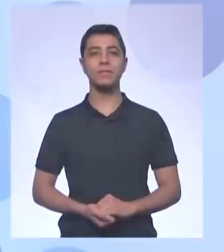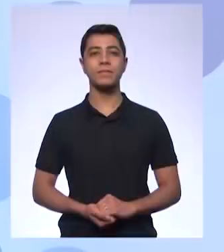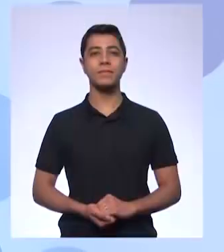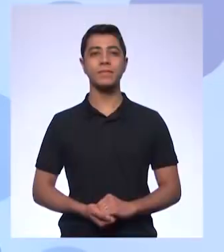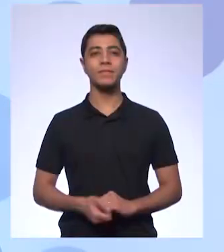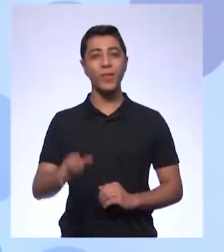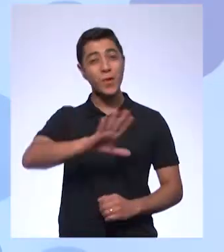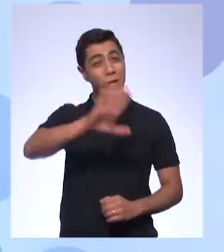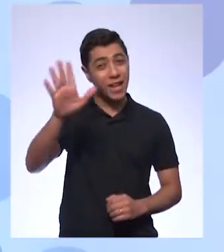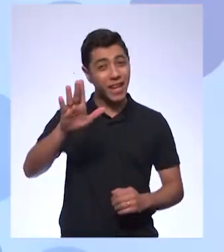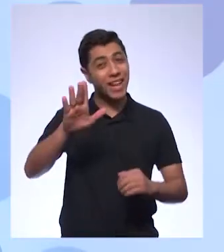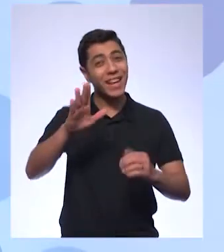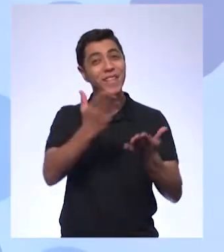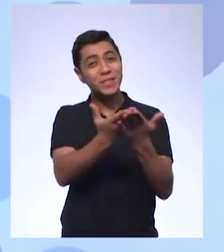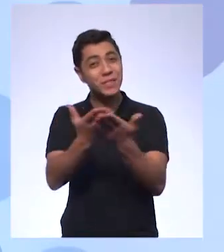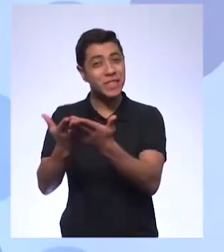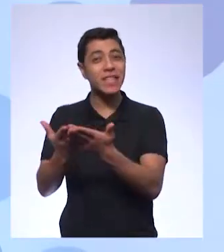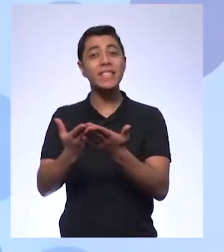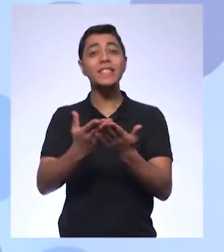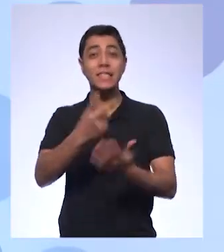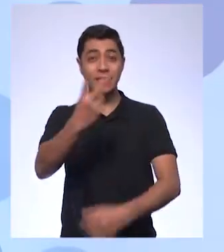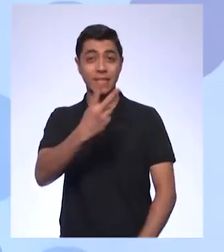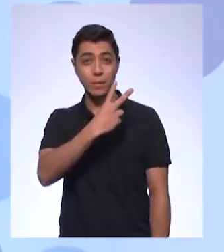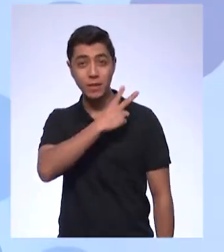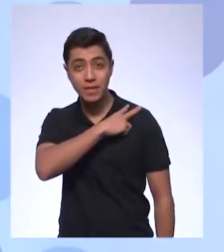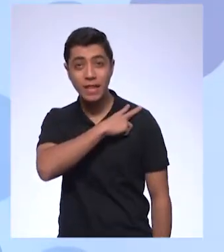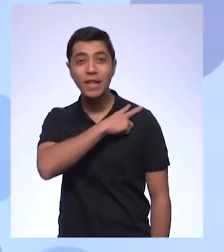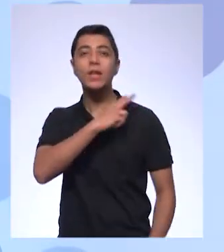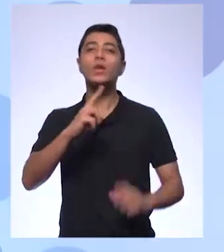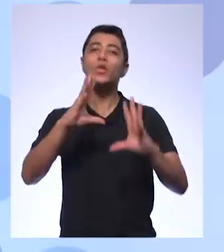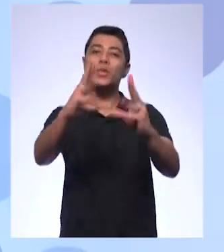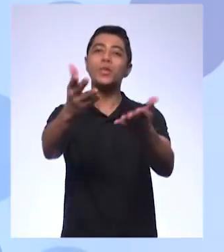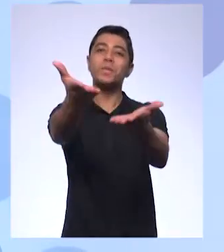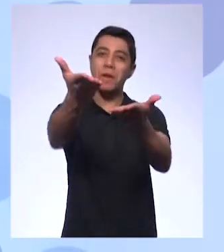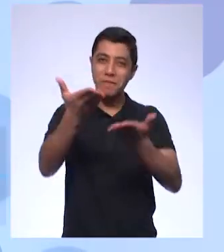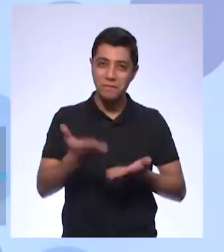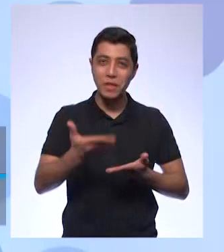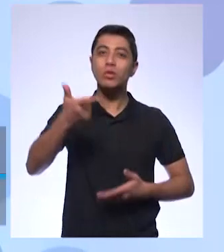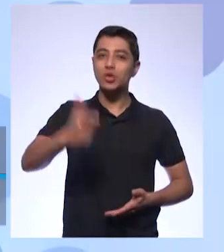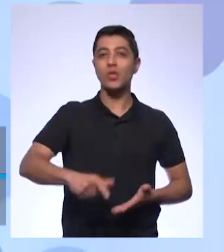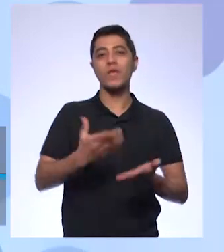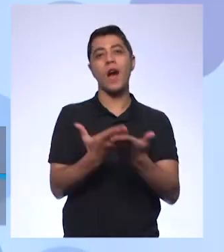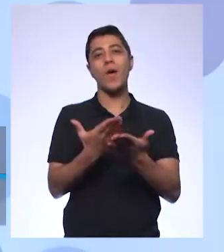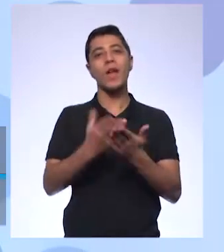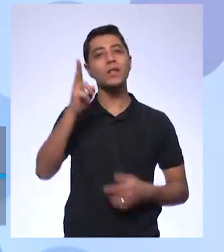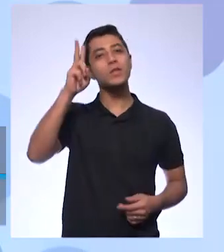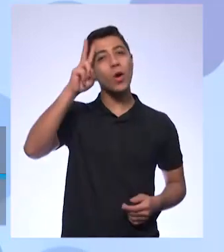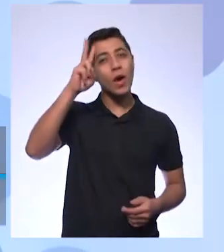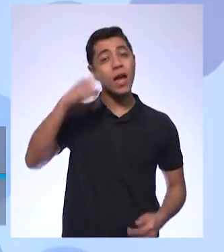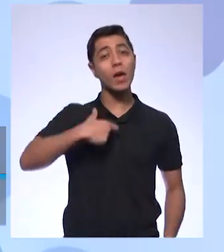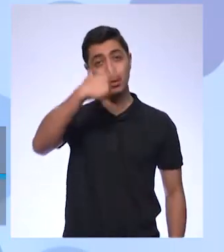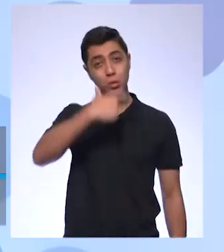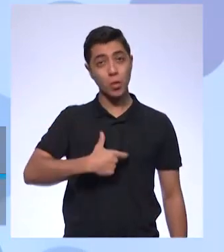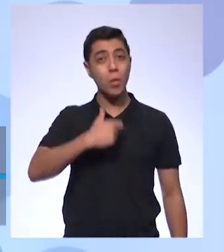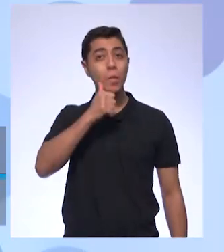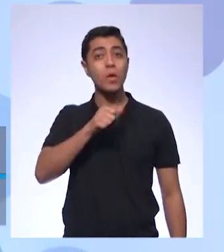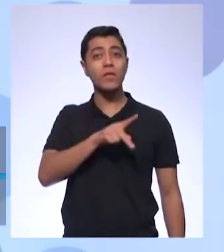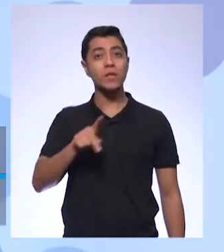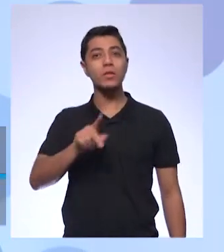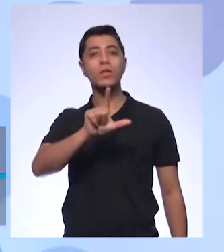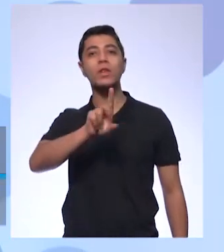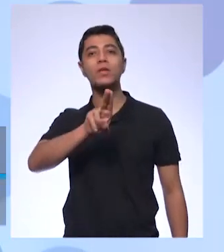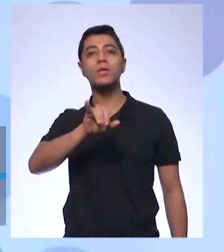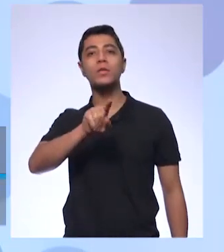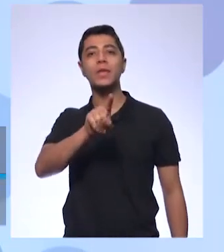Olá, estudantes da segunda série do ensino médio, sejam bem-vindos a mais uma aula de história. Eu sou a professora Luíse Coutinho